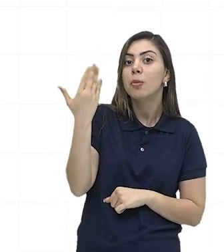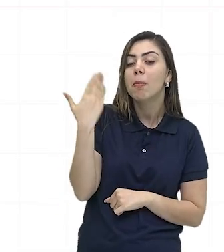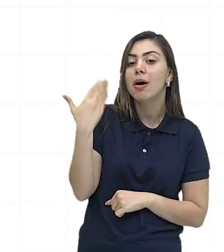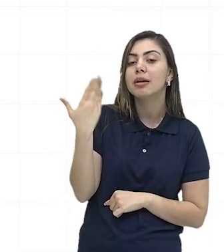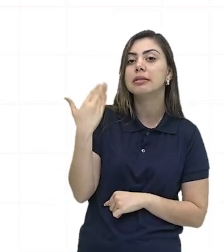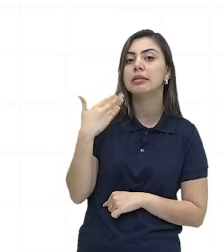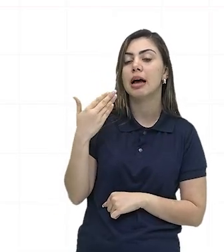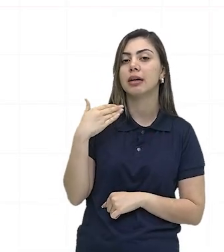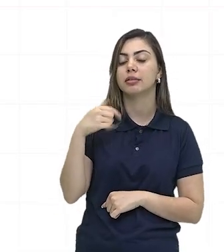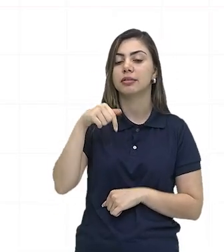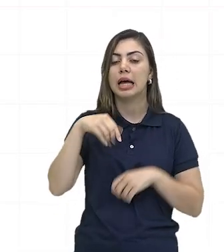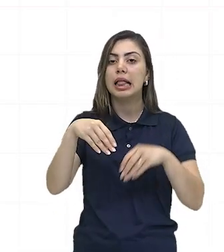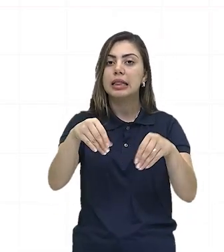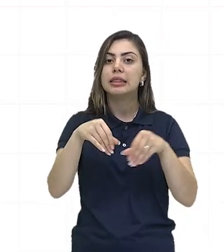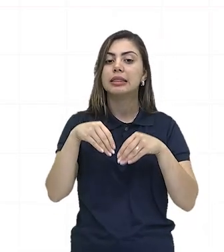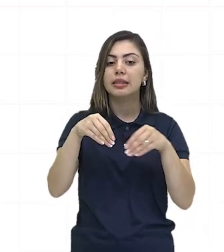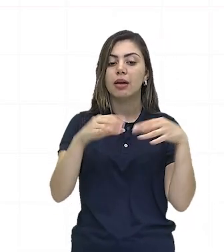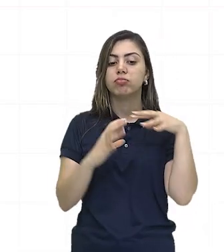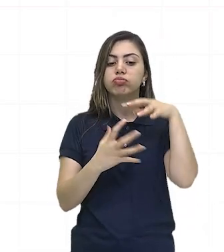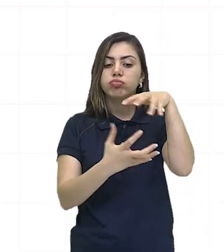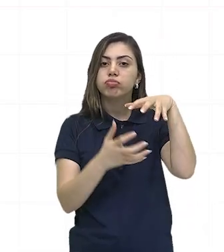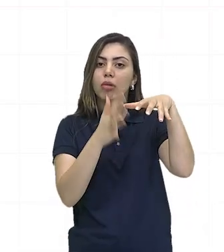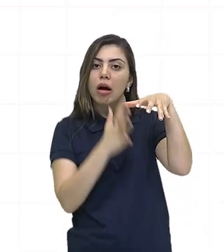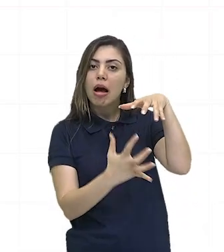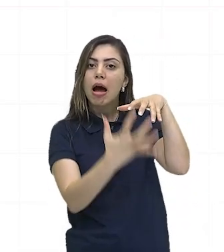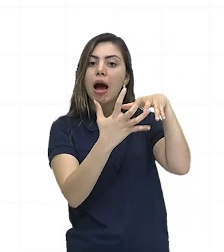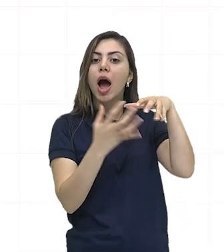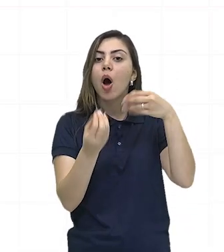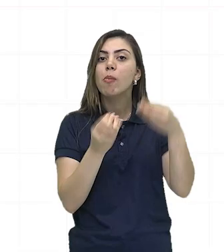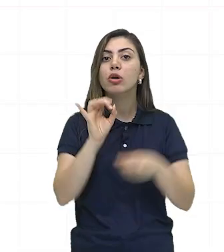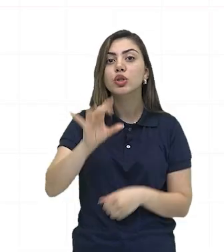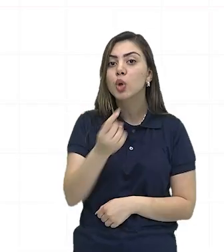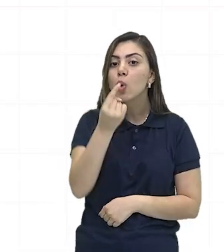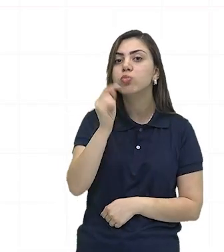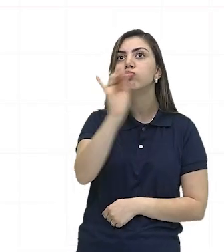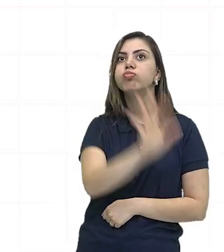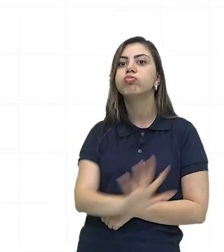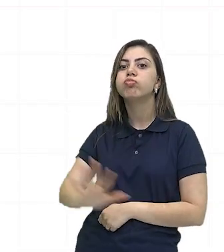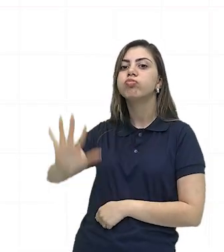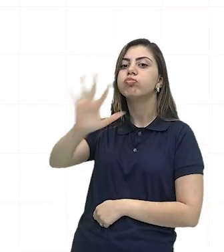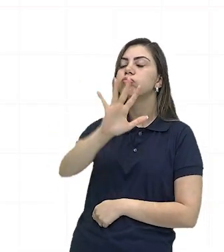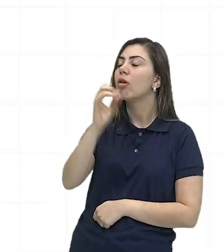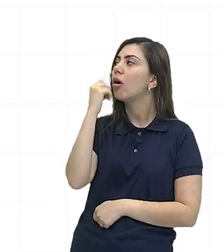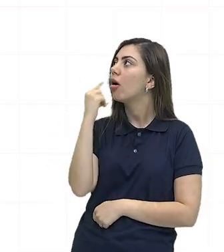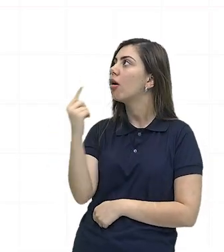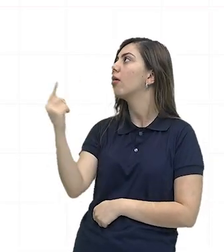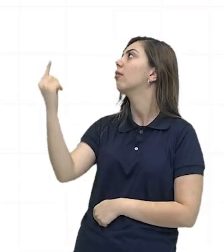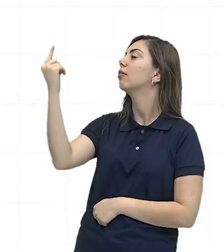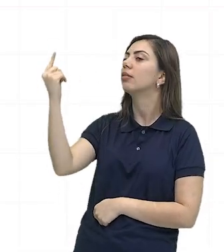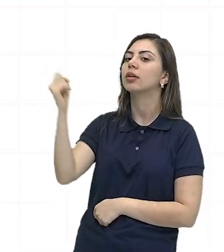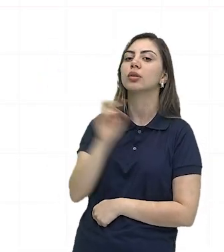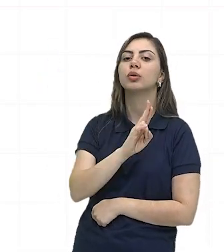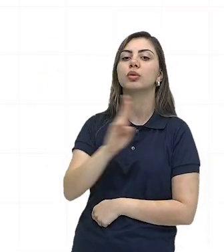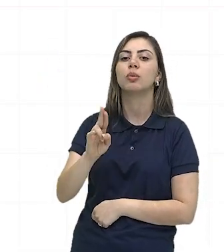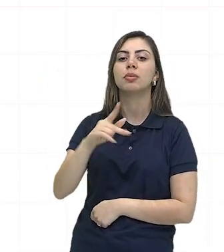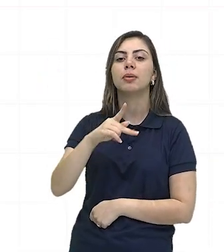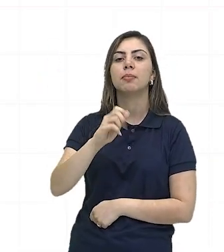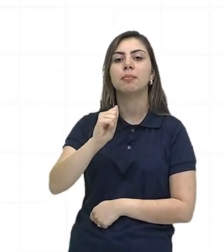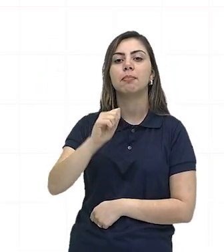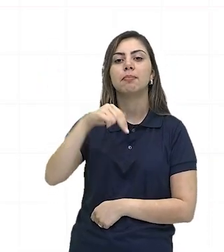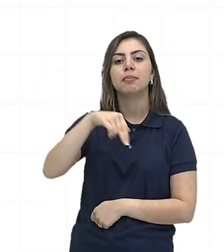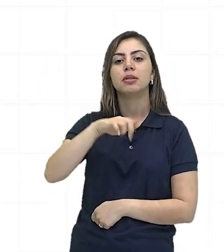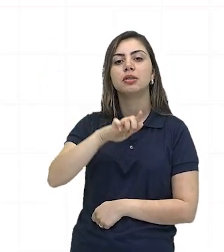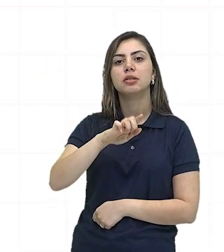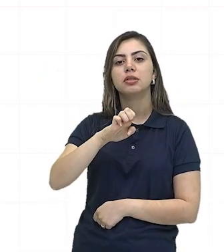terra, que com o passar dos anos, de acordo com Wegener, essa massa